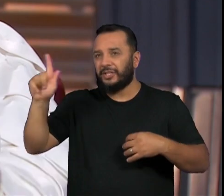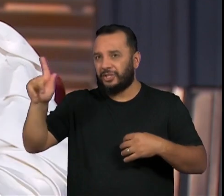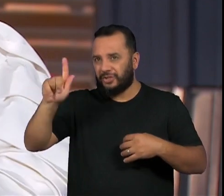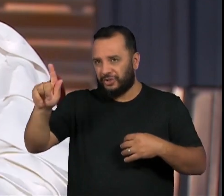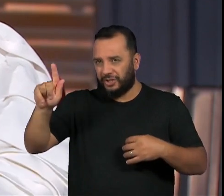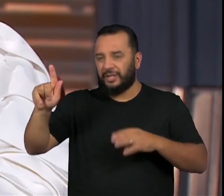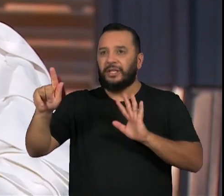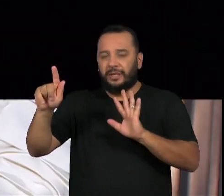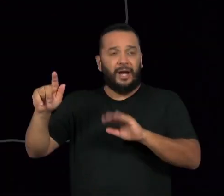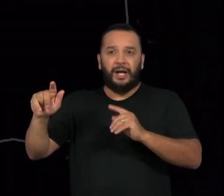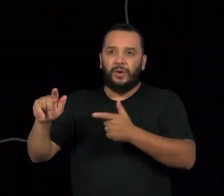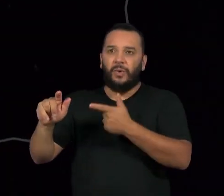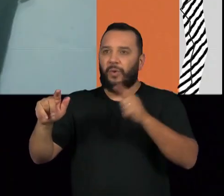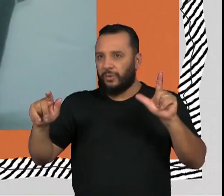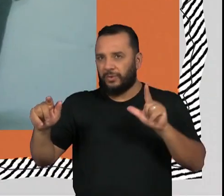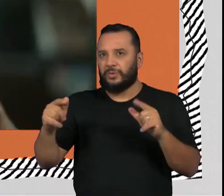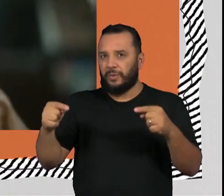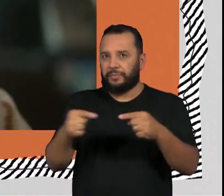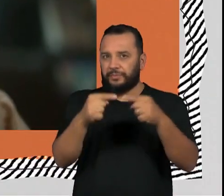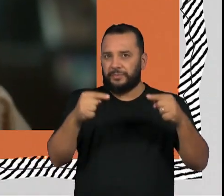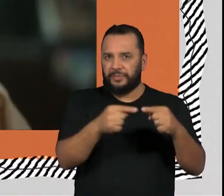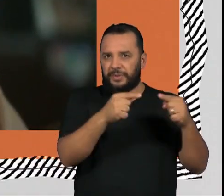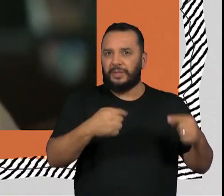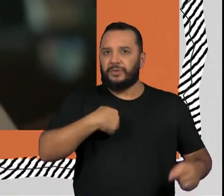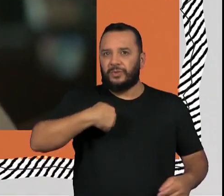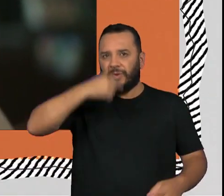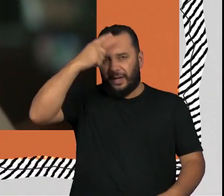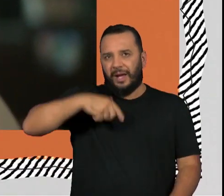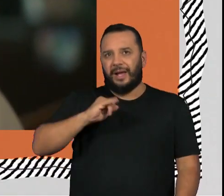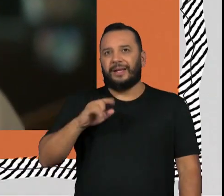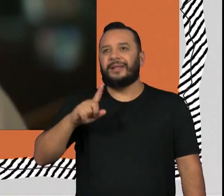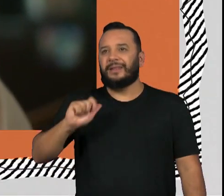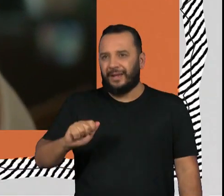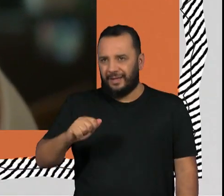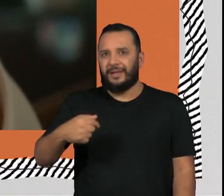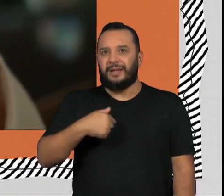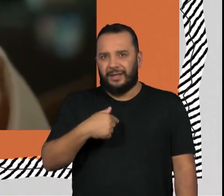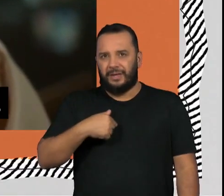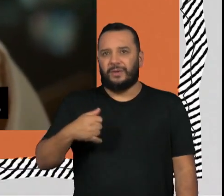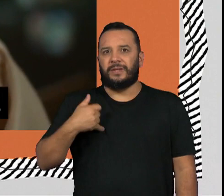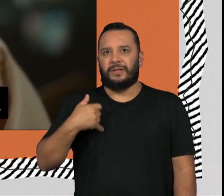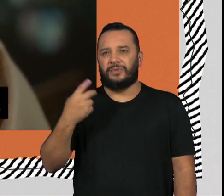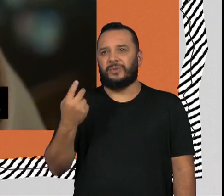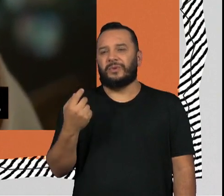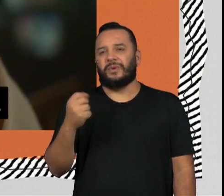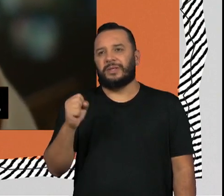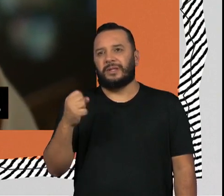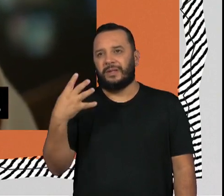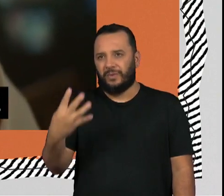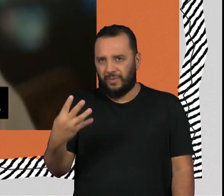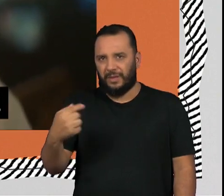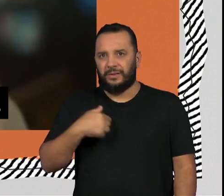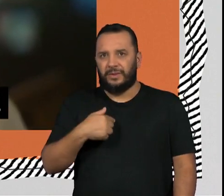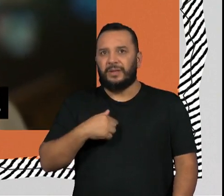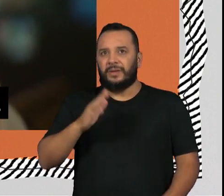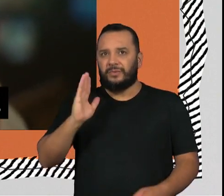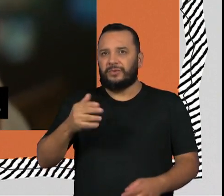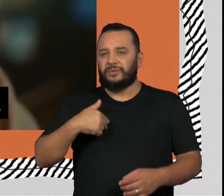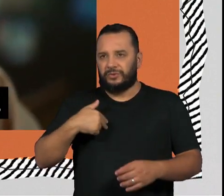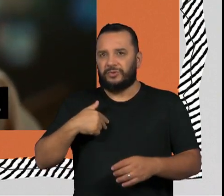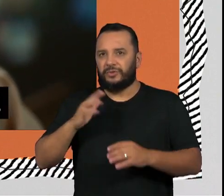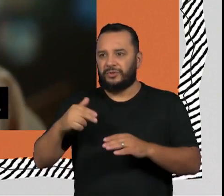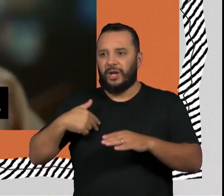antropométrica específica. Eu sou Aida dos Santos, tenho 84 anos. 4º lugar em salto